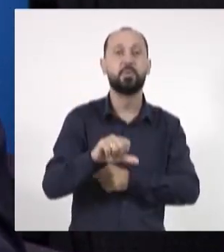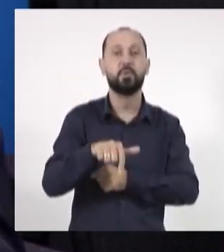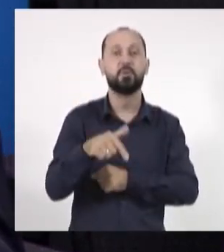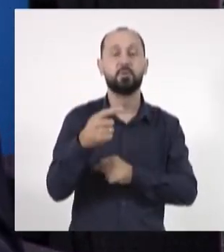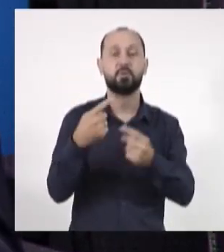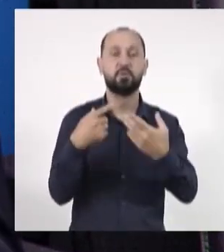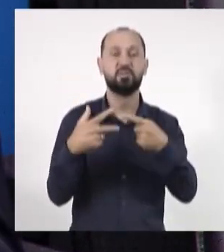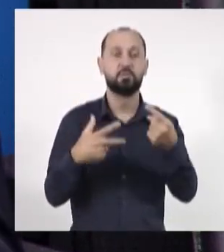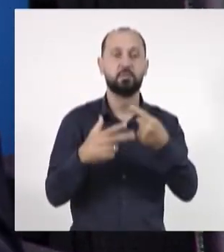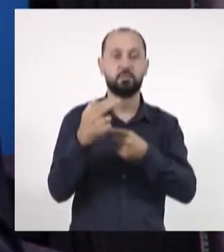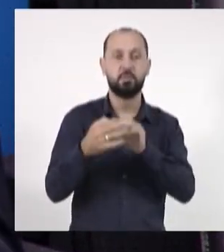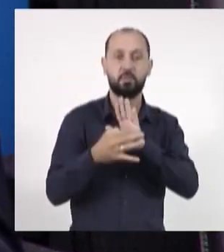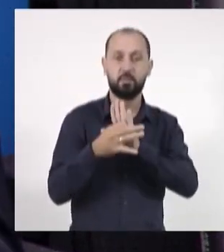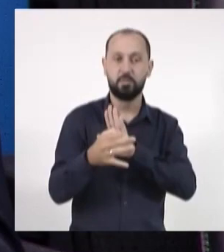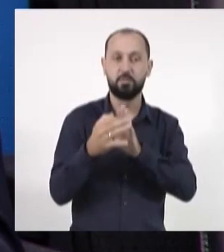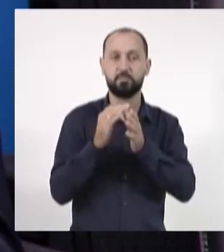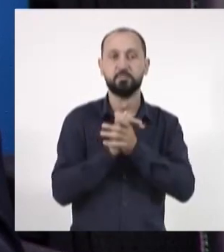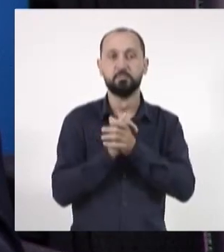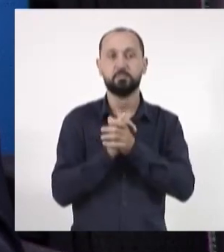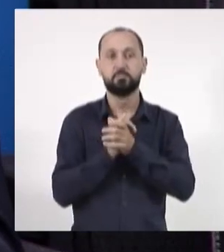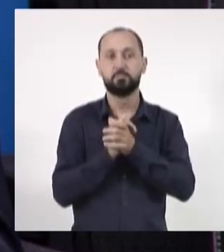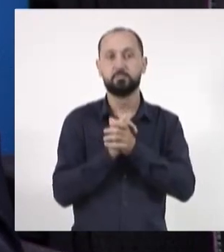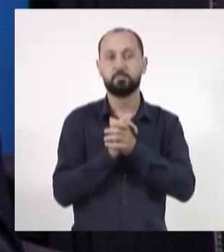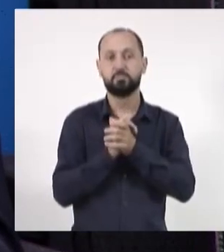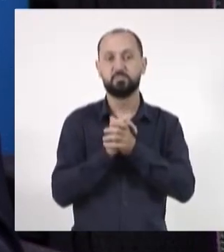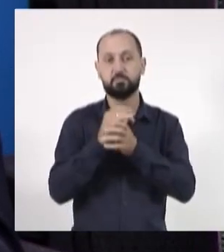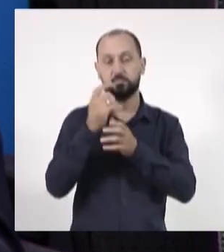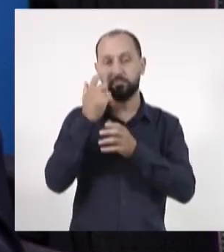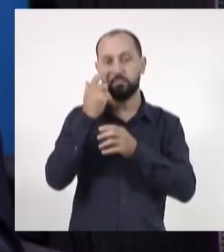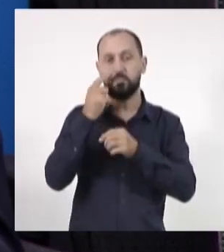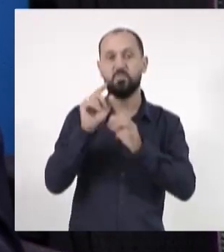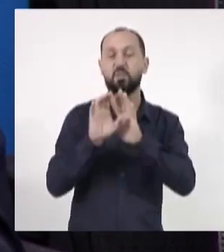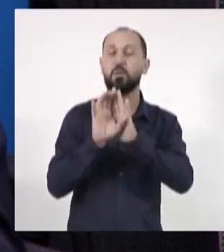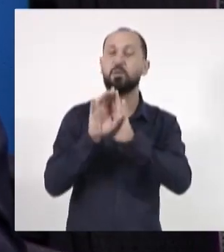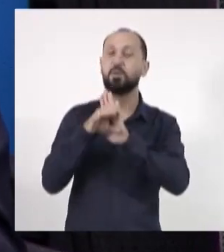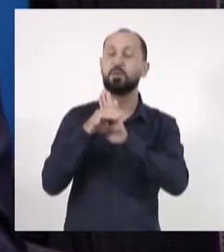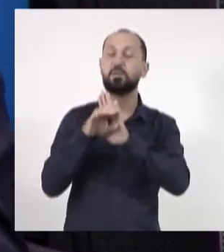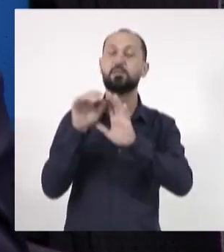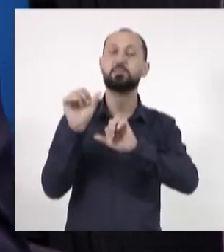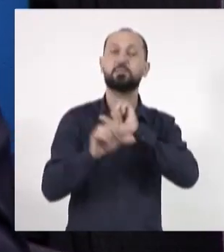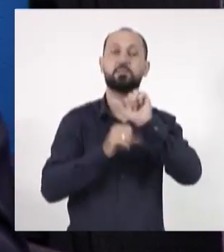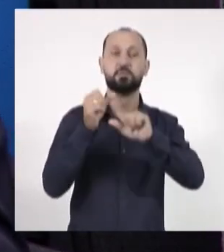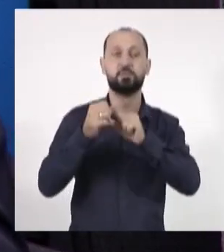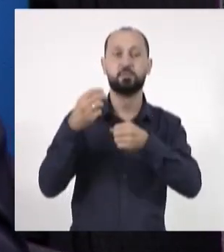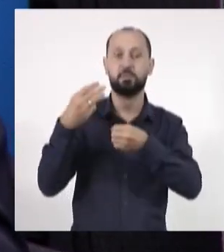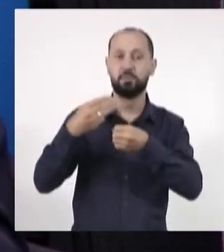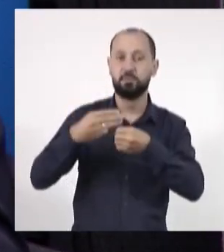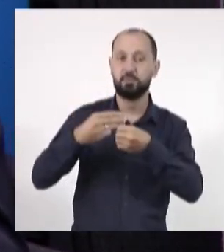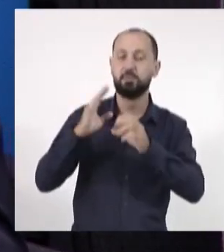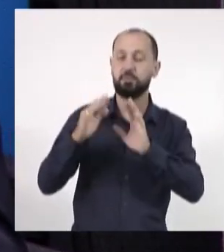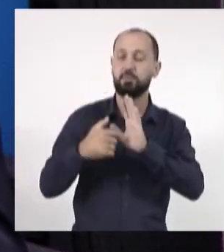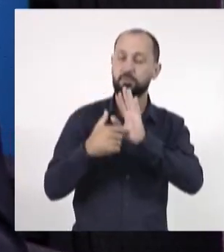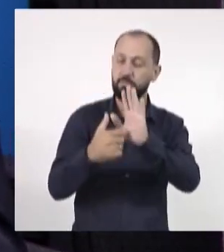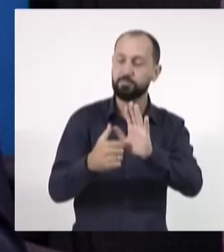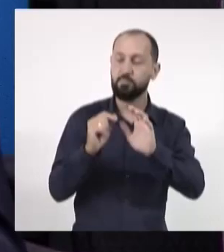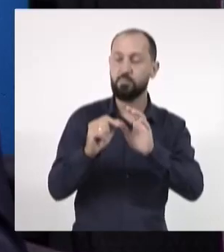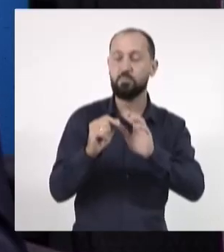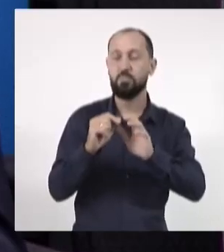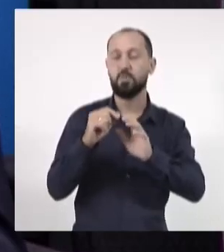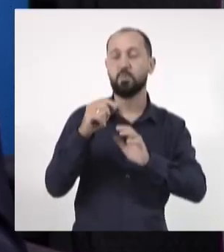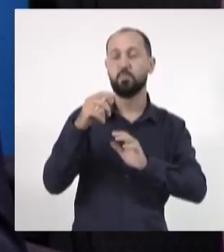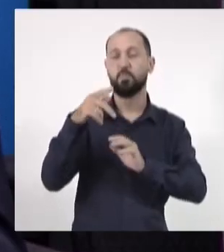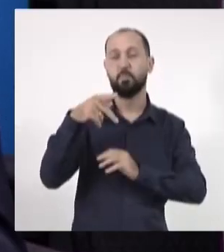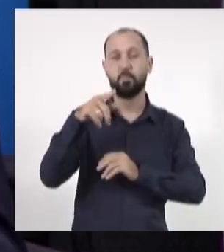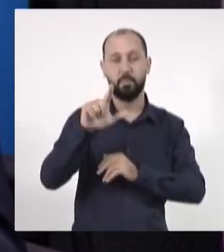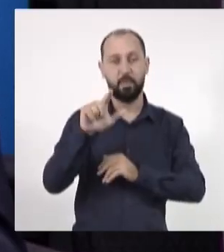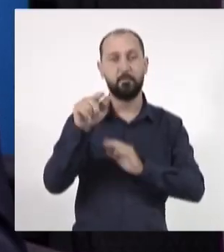essa disruptura sendo proposta. Então, nós temos que olhar muito o princípio e o conceito dessa reforma. Os municípios, eu sei que também já apresentaram aí um PL